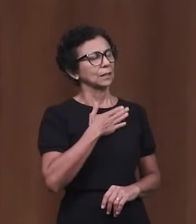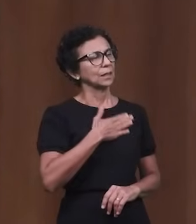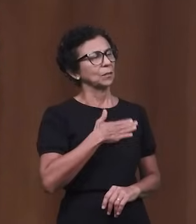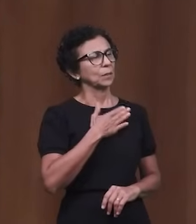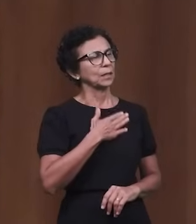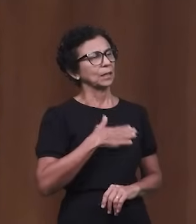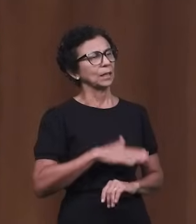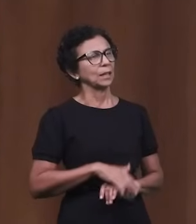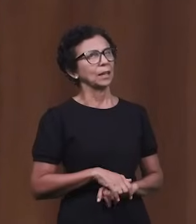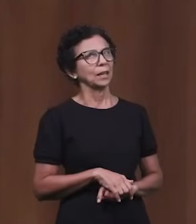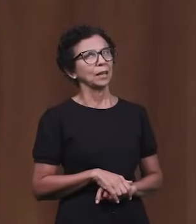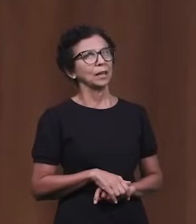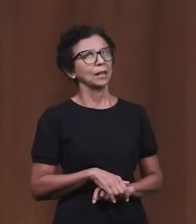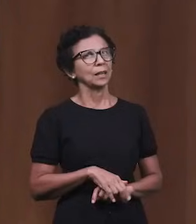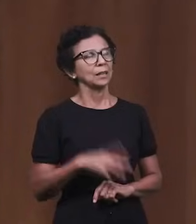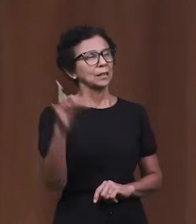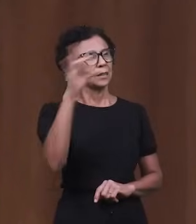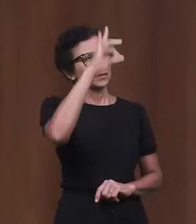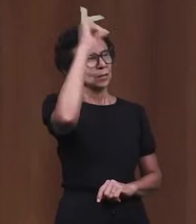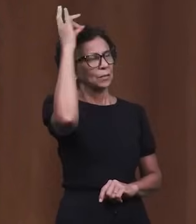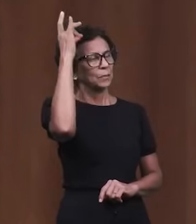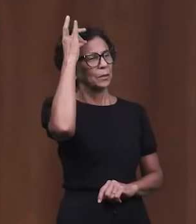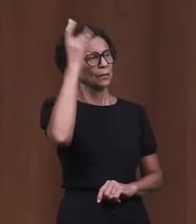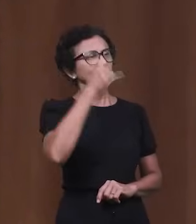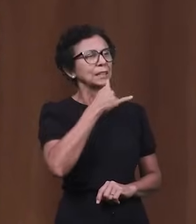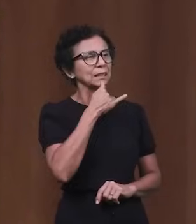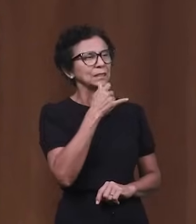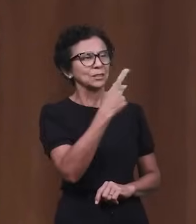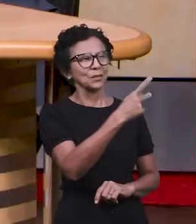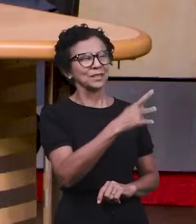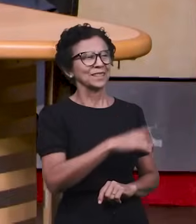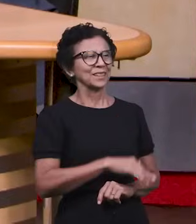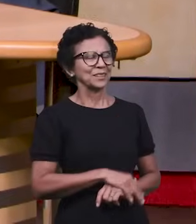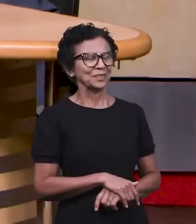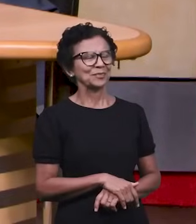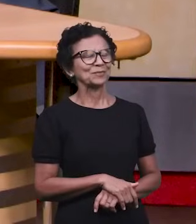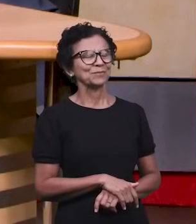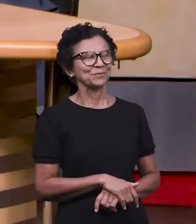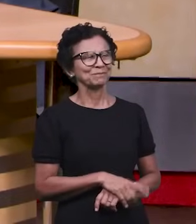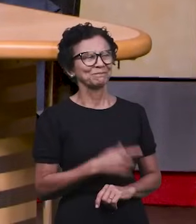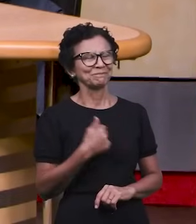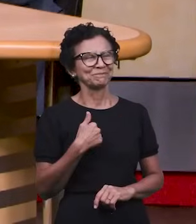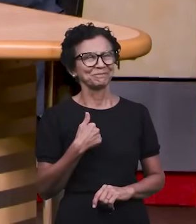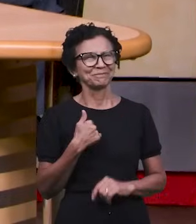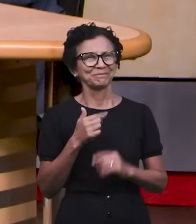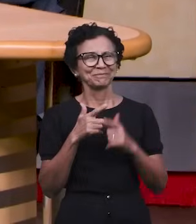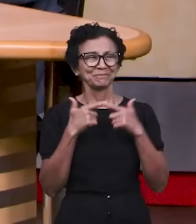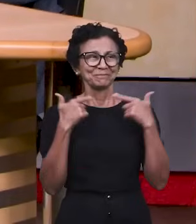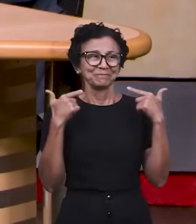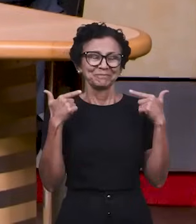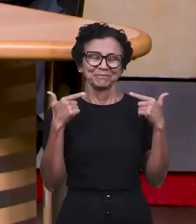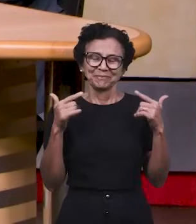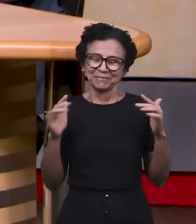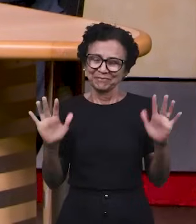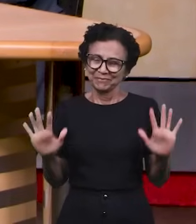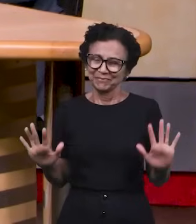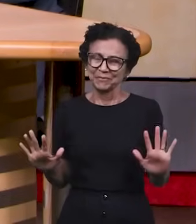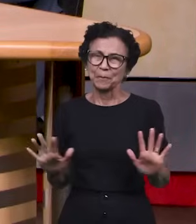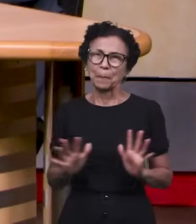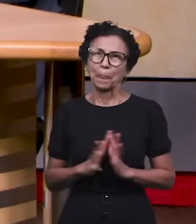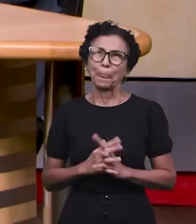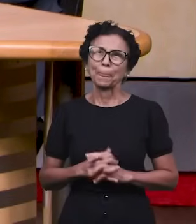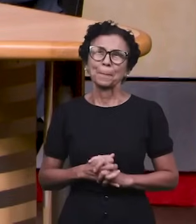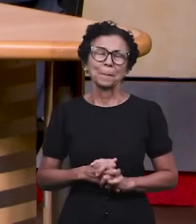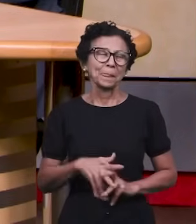irmão, calma. O espírito que está triste é o espírito da irmã. Muito bom. Aí eu comecei a rir da tirada. Não,